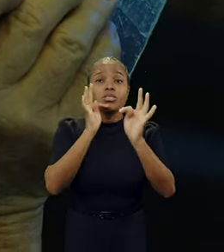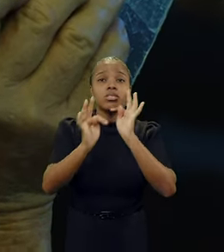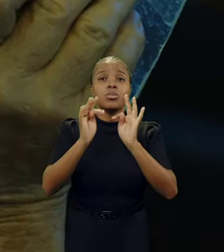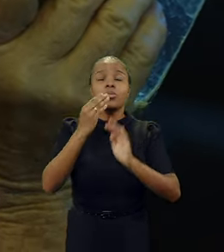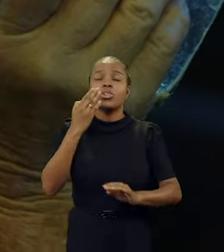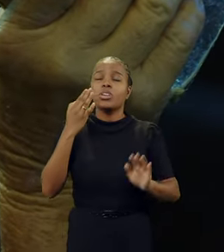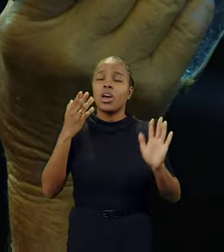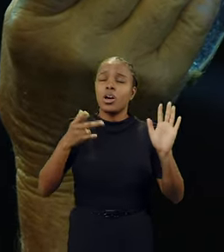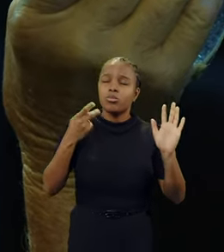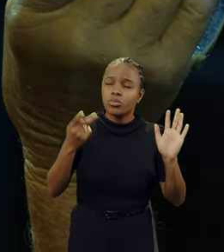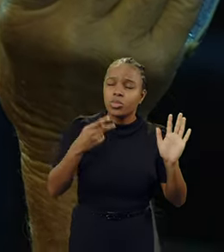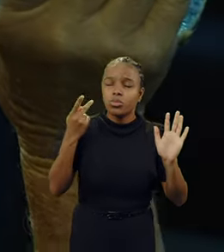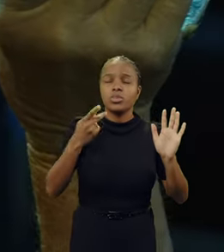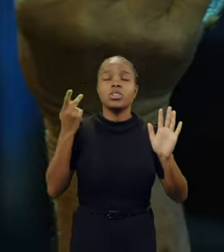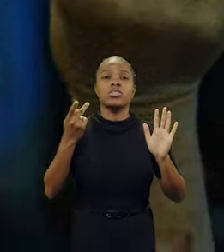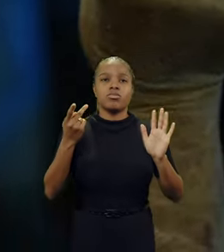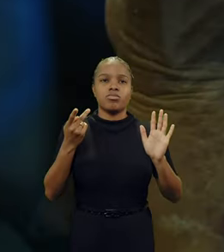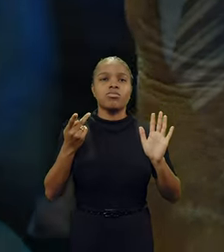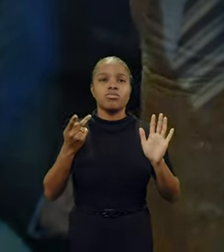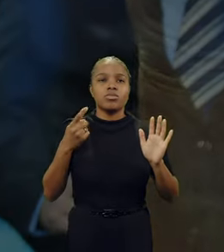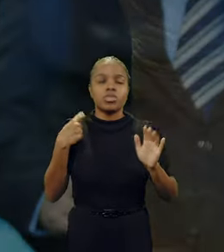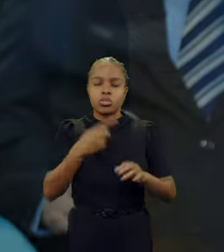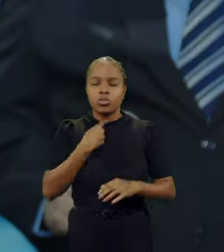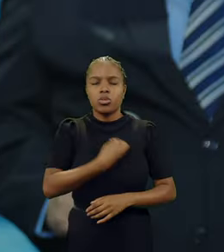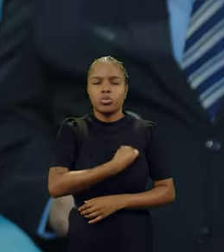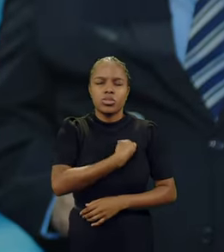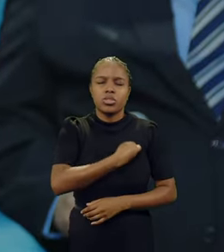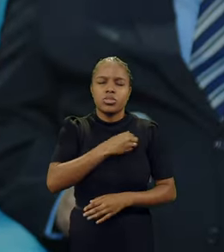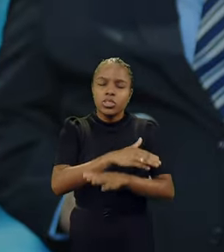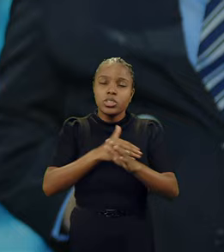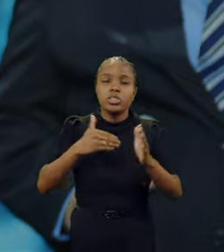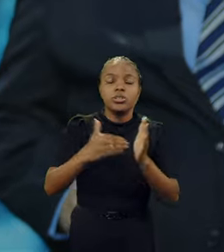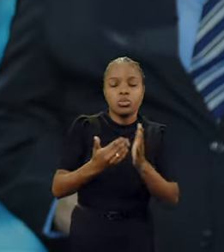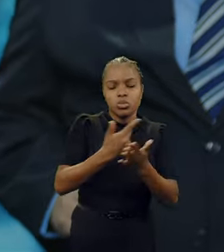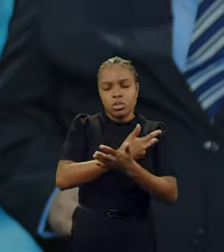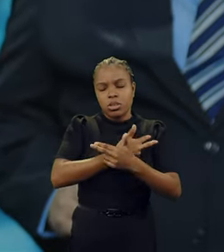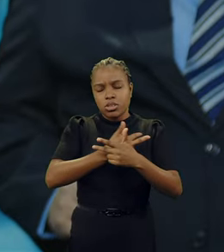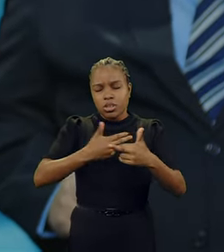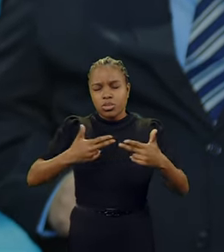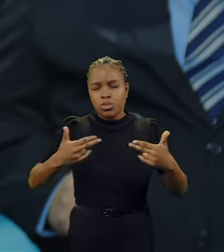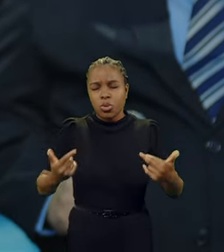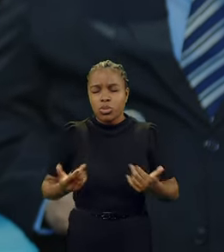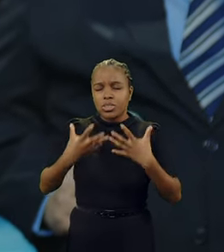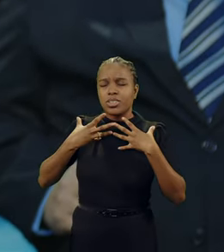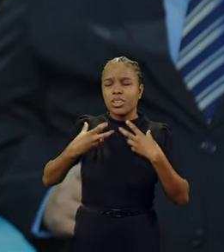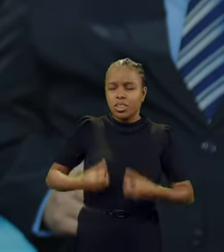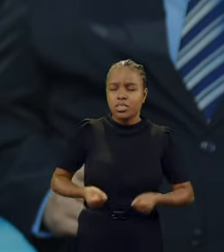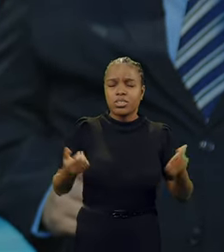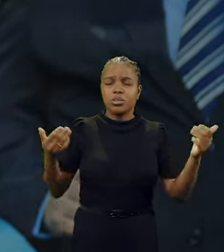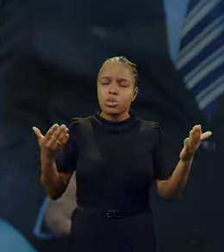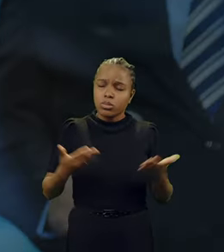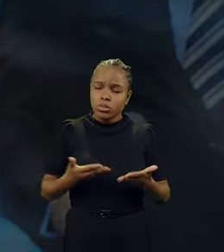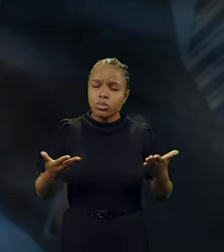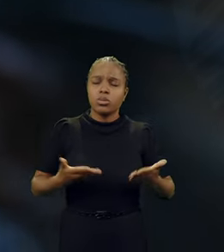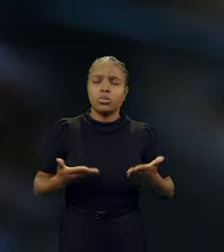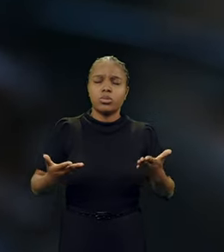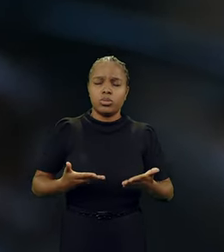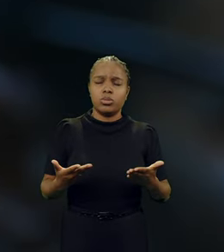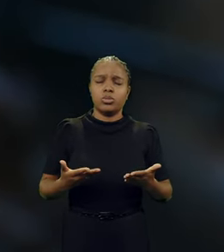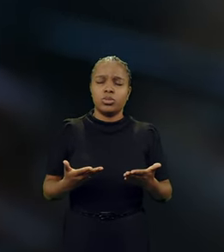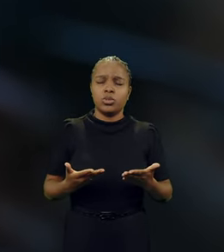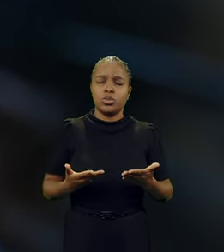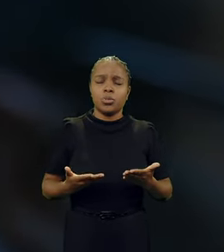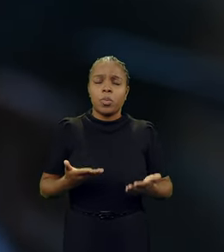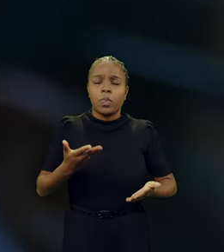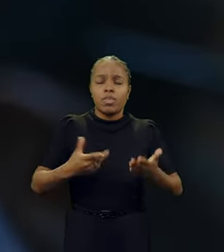meu Deus, colocar, aplicar em nossa vida tudo aquilo que ouvimos, tudo aquilo que estamos recebendo. Ó, meu Pai, dá